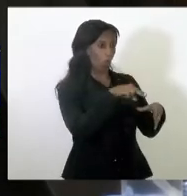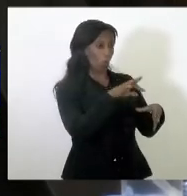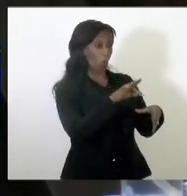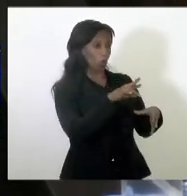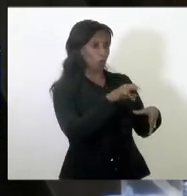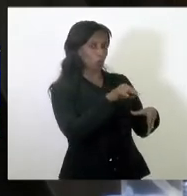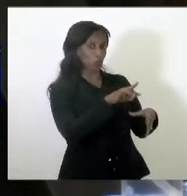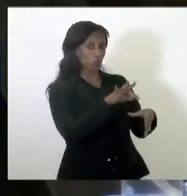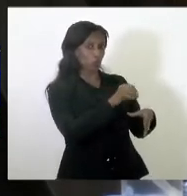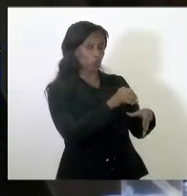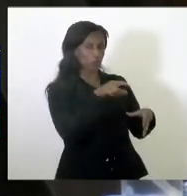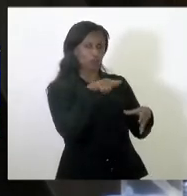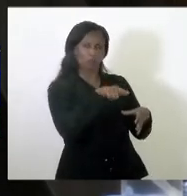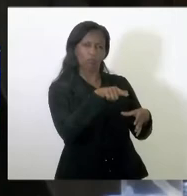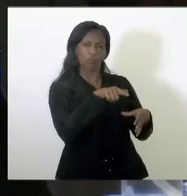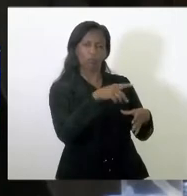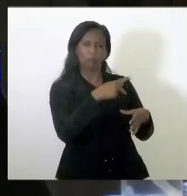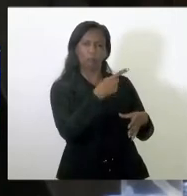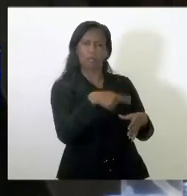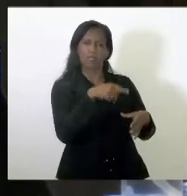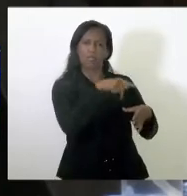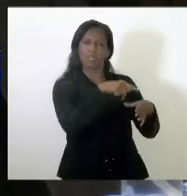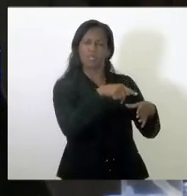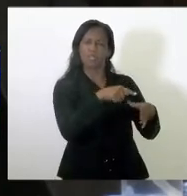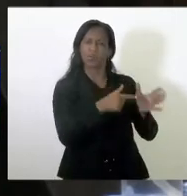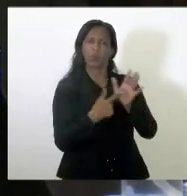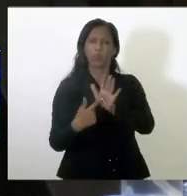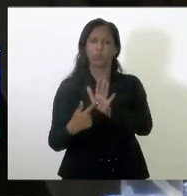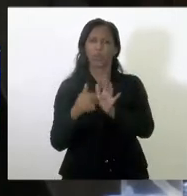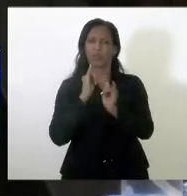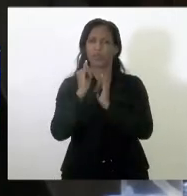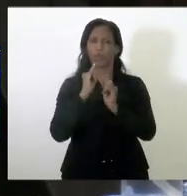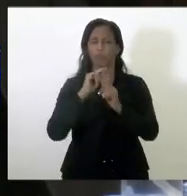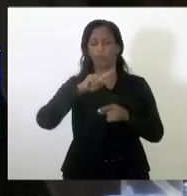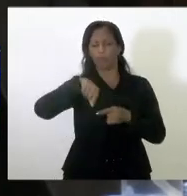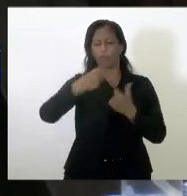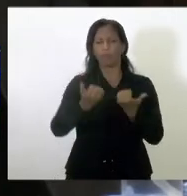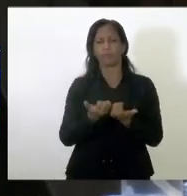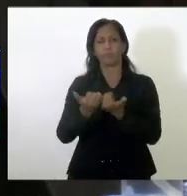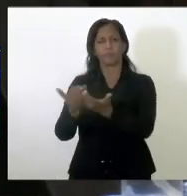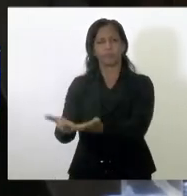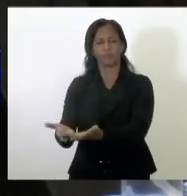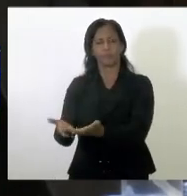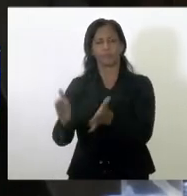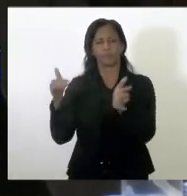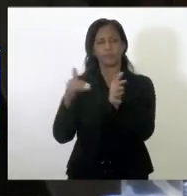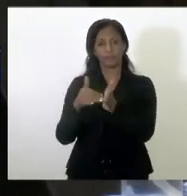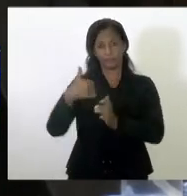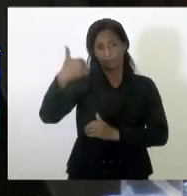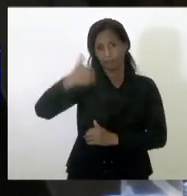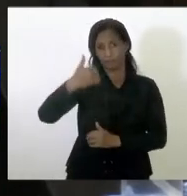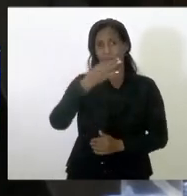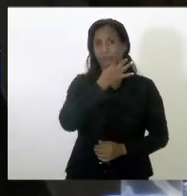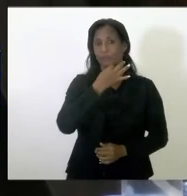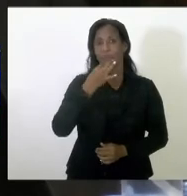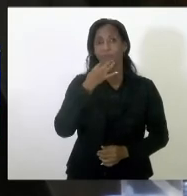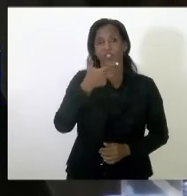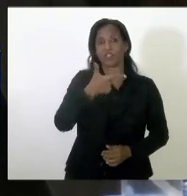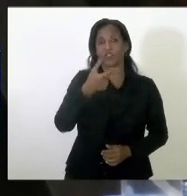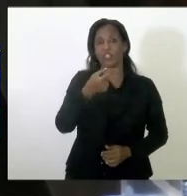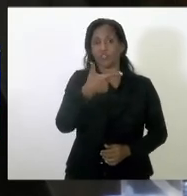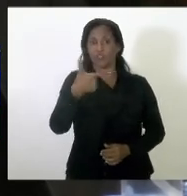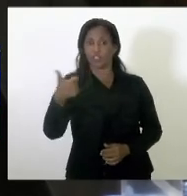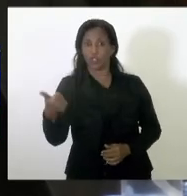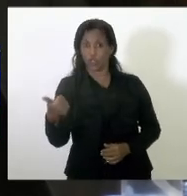do Conselho informou que a próxima entrega a ser feita até 1º de setembro de 2021,